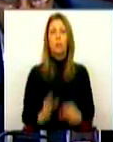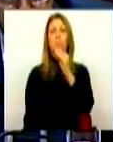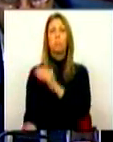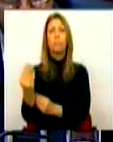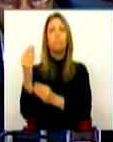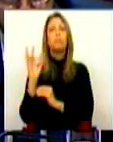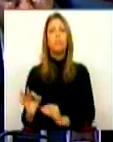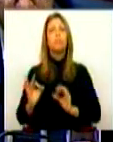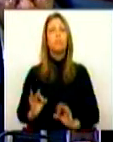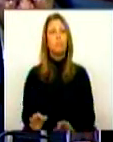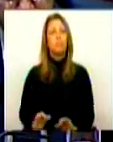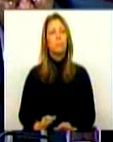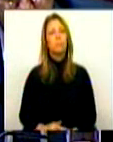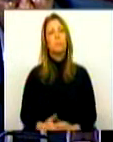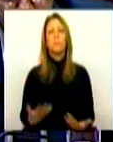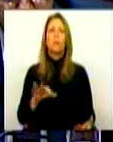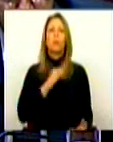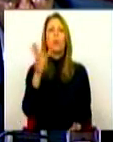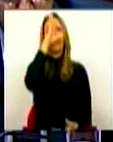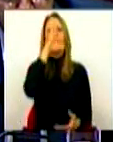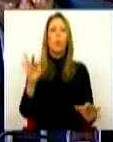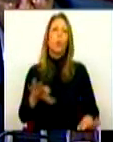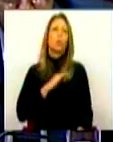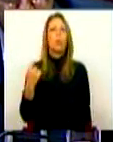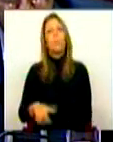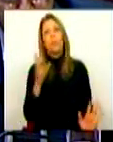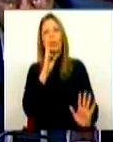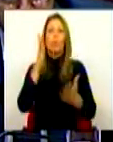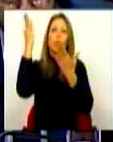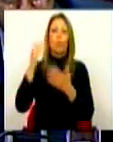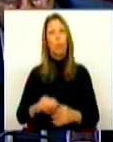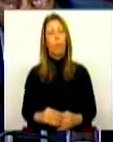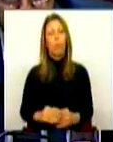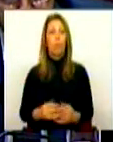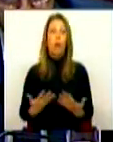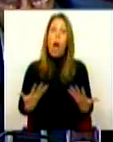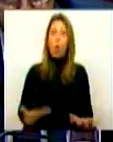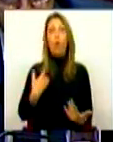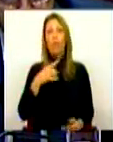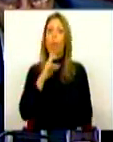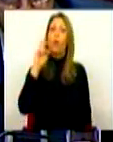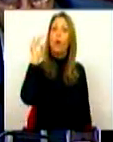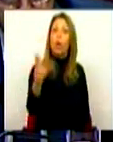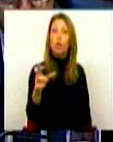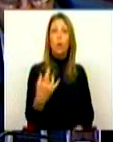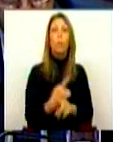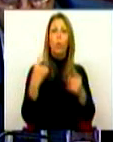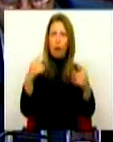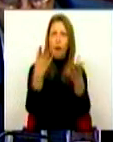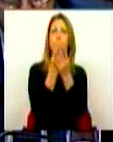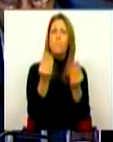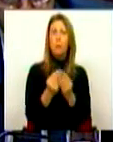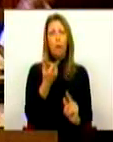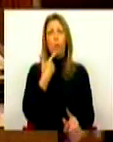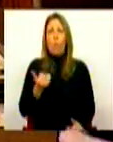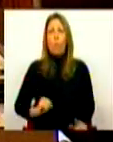que se perpetuava... Sr. Primeiro-Ministro, tem mesmo que concluir, faz favor. Sr. Presidente, desculpará, mas agora vou responder... porque há matérias sobre as quais eu não